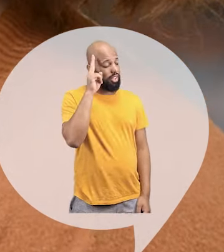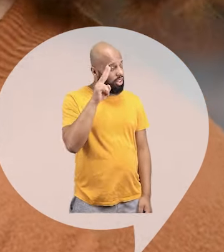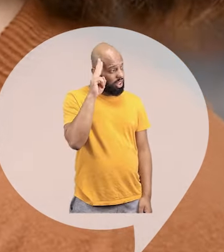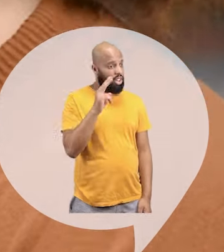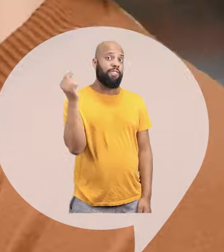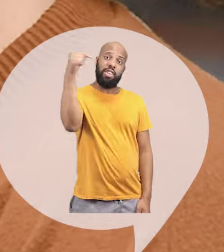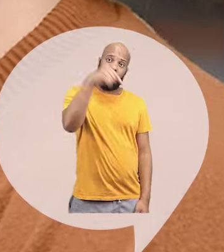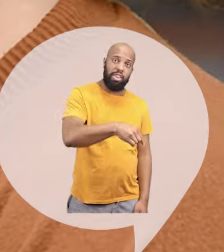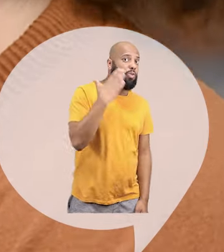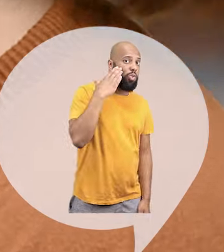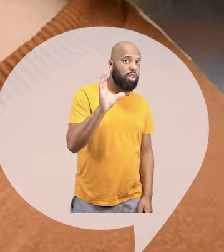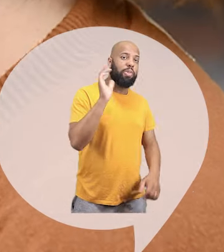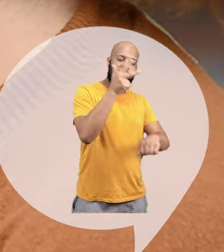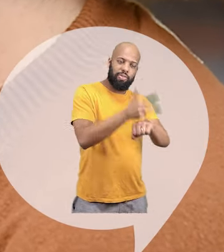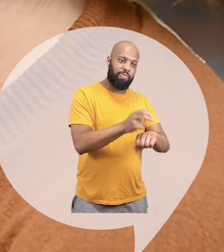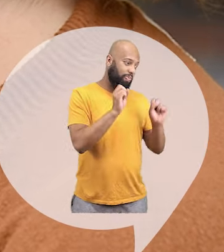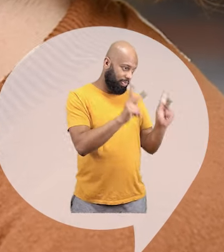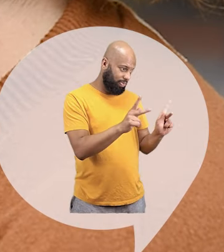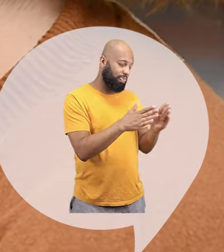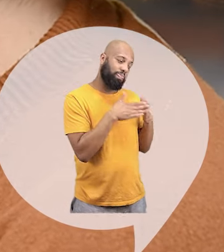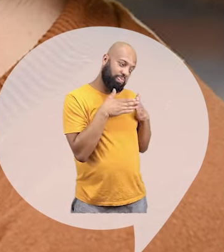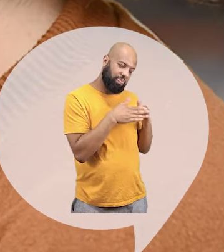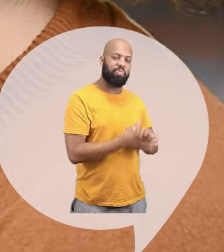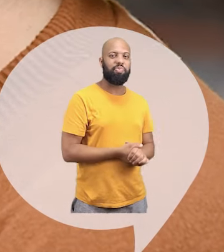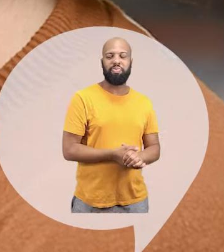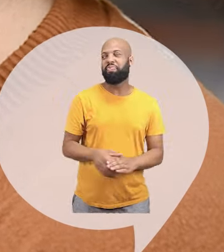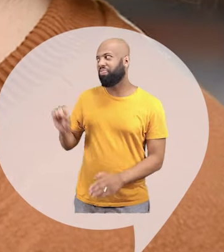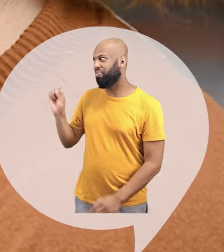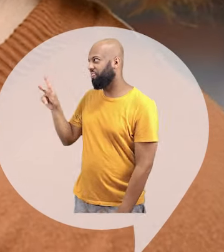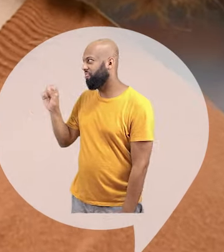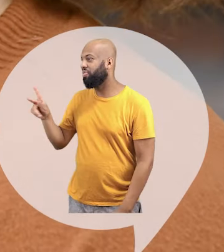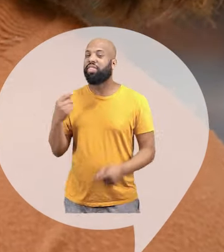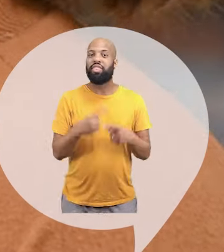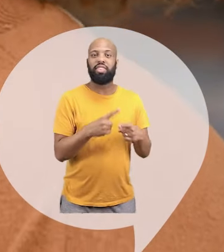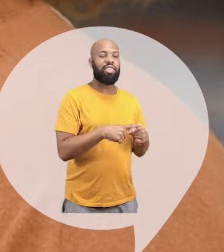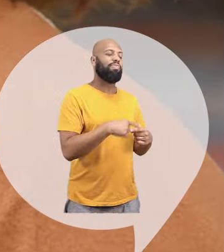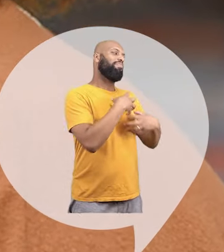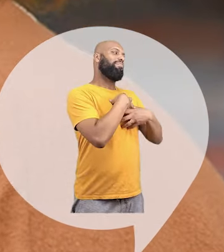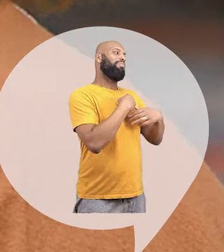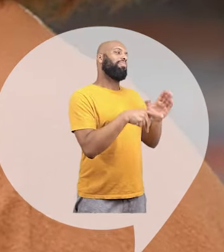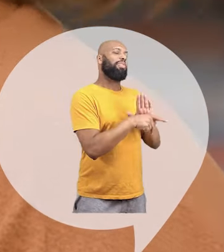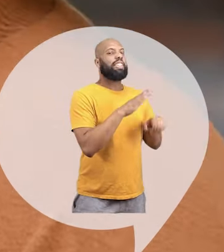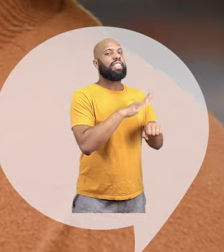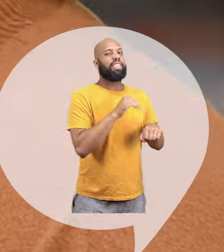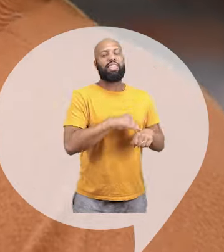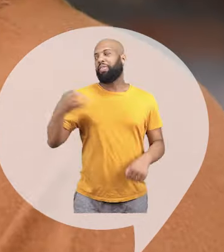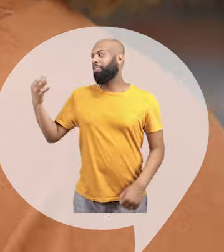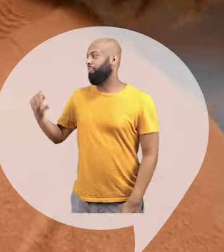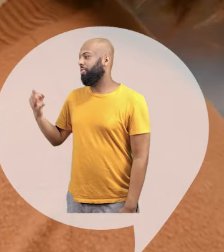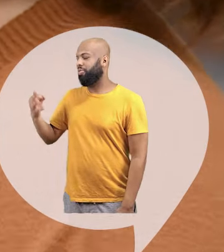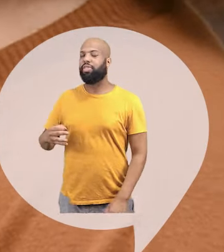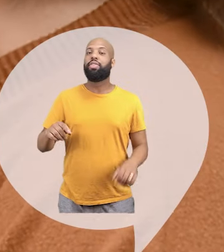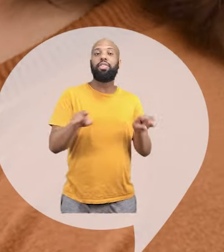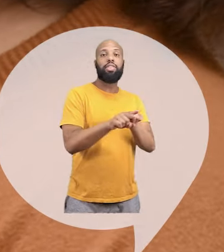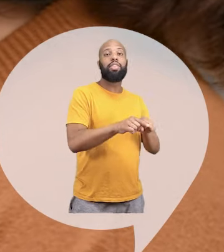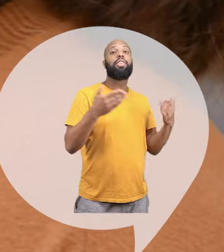lembrem de um vídeo Outro vindo gravar aqui por favor tá bom Por favor e para ter essa afetividade né